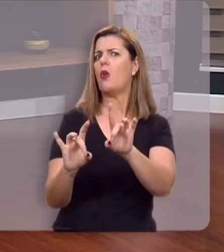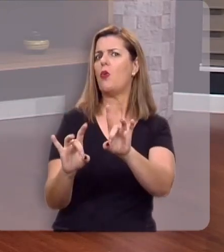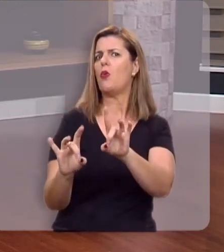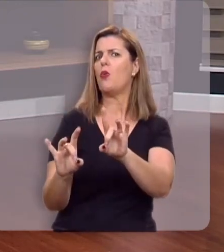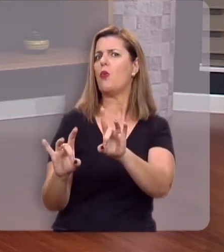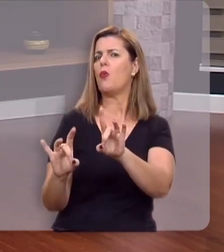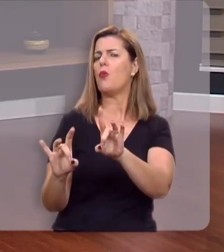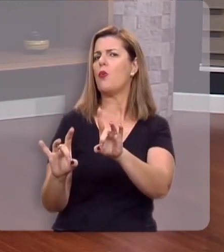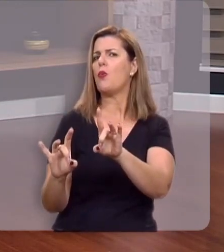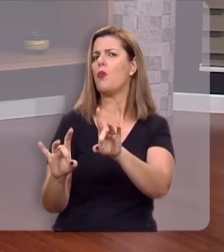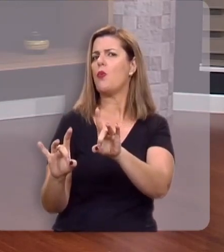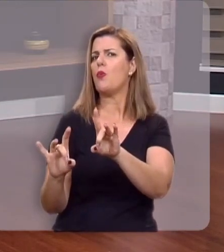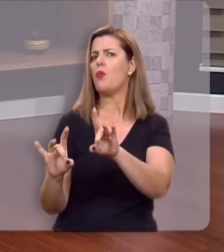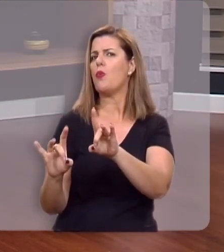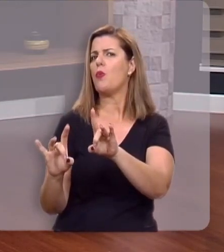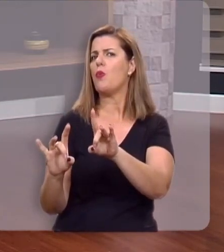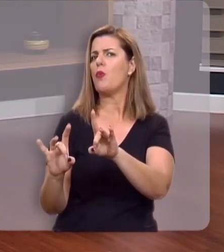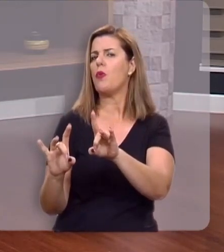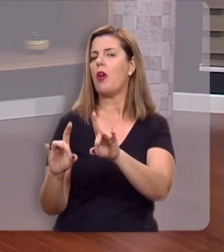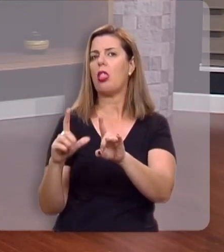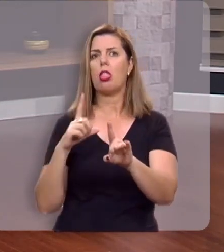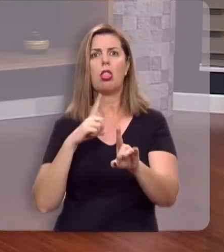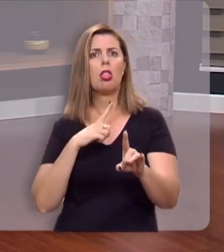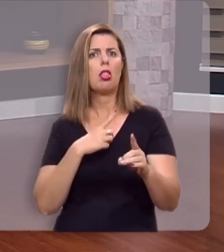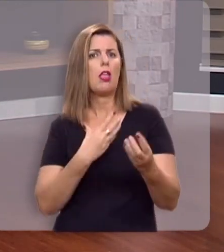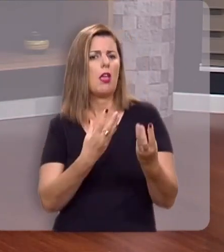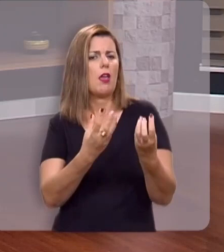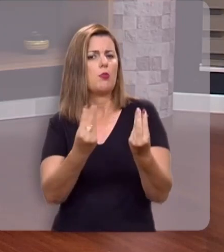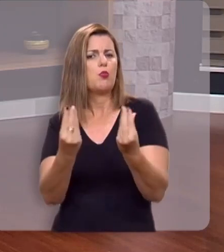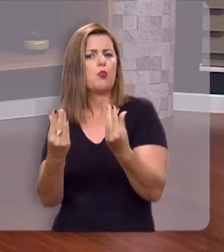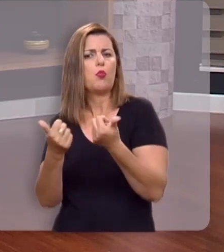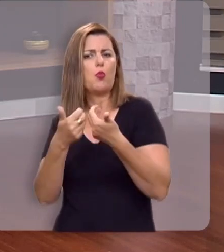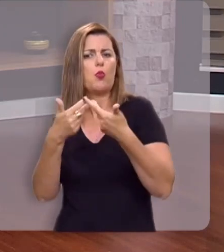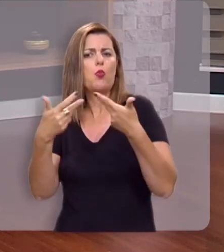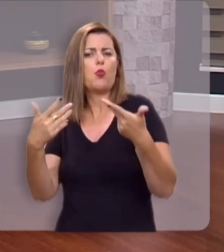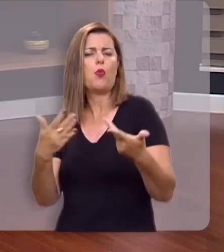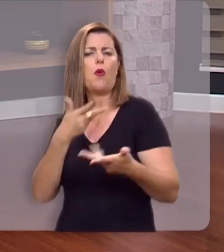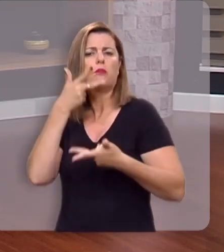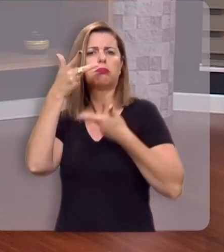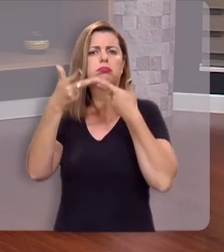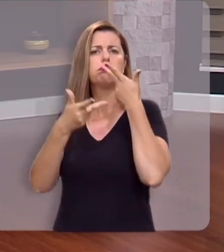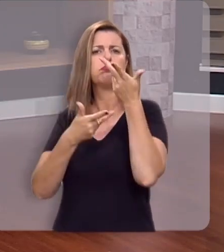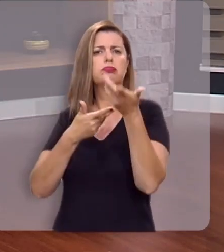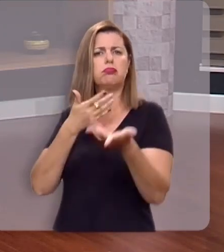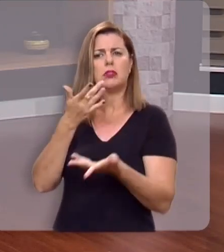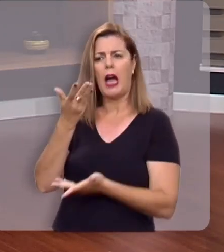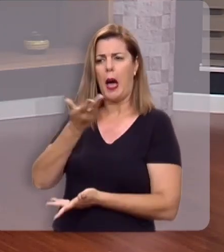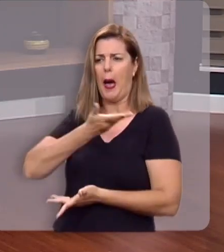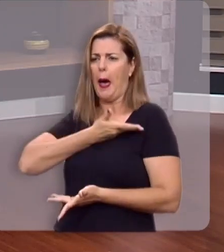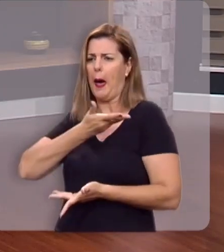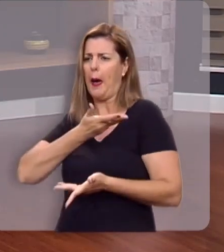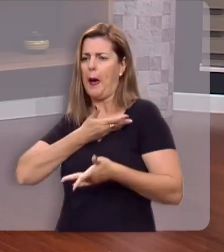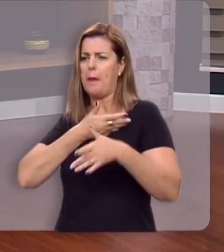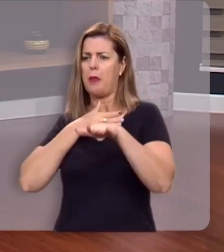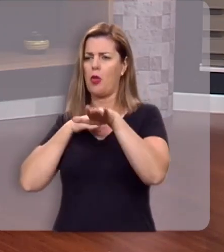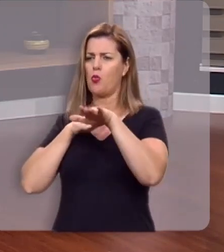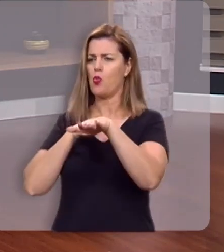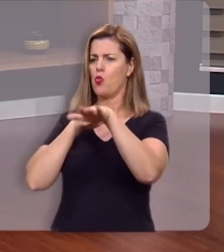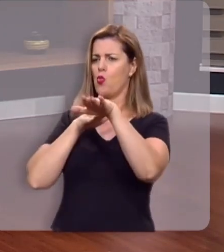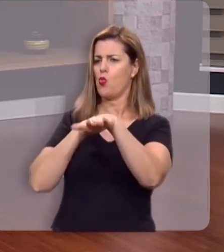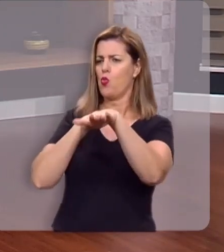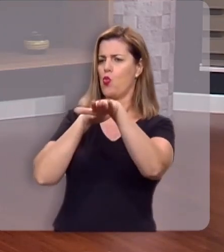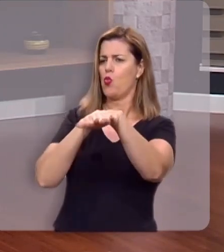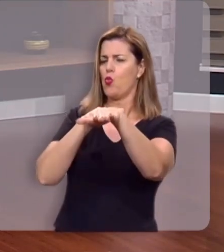pomposos, com tantas exéquias destacadas, com um